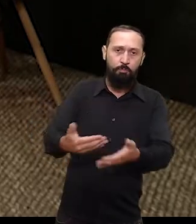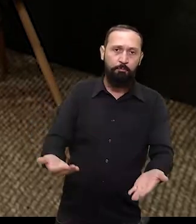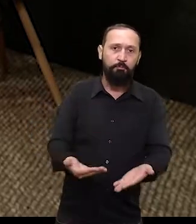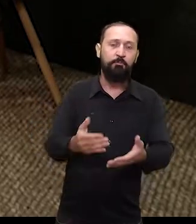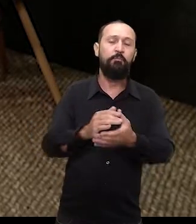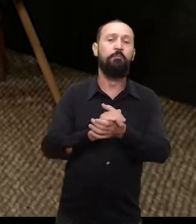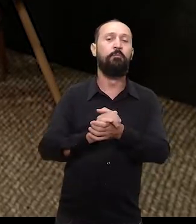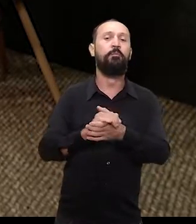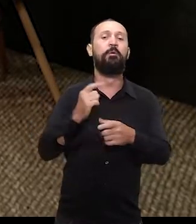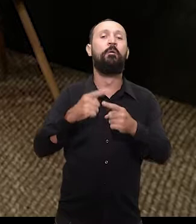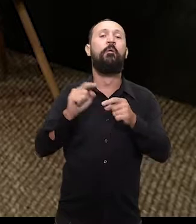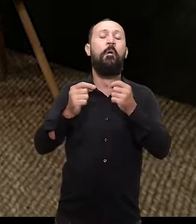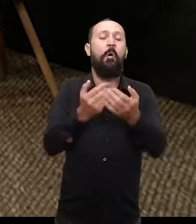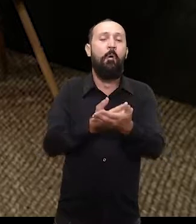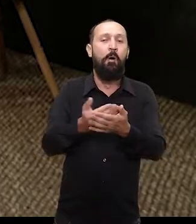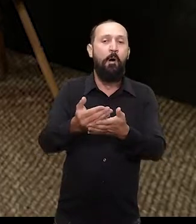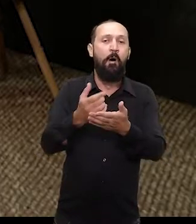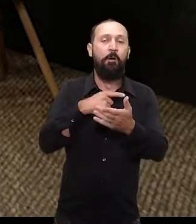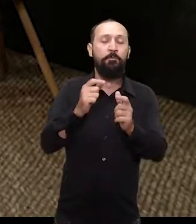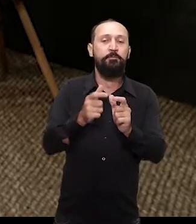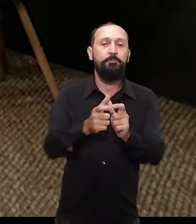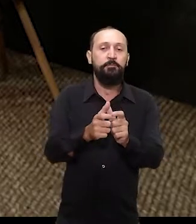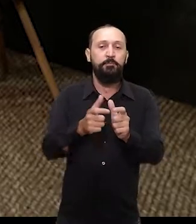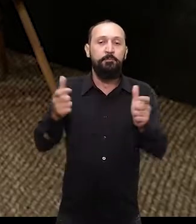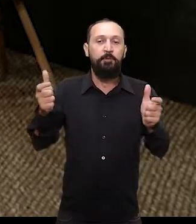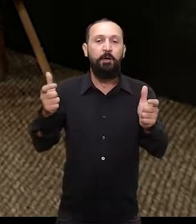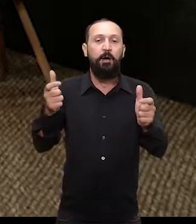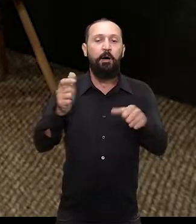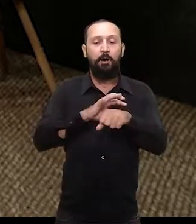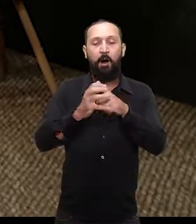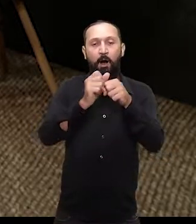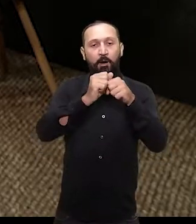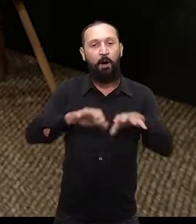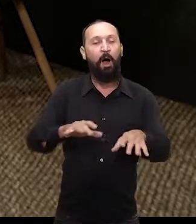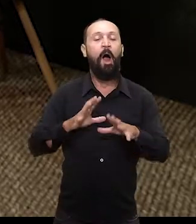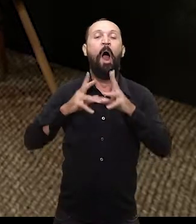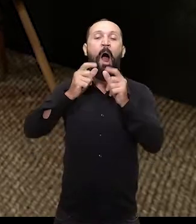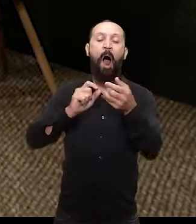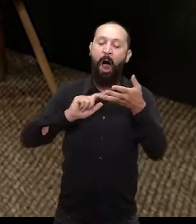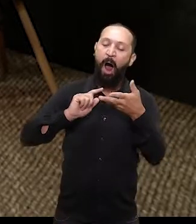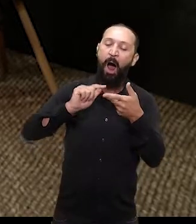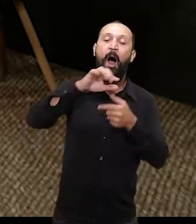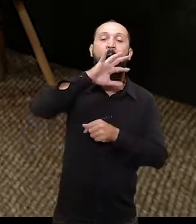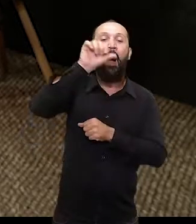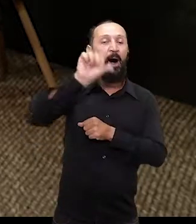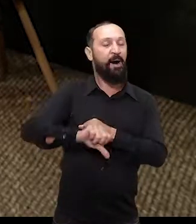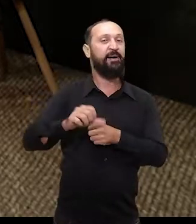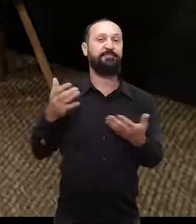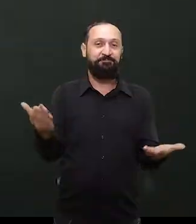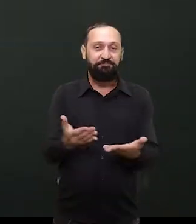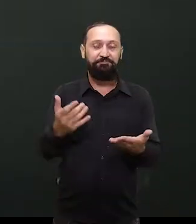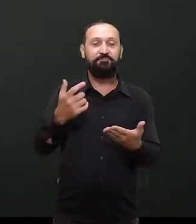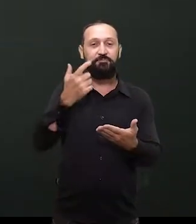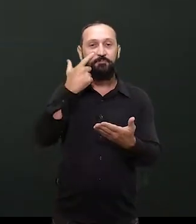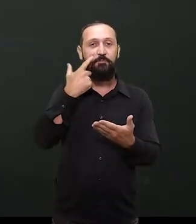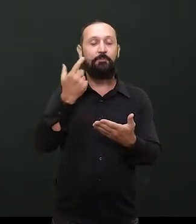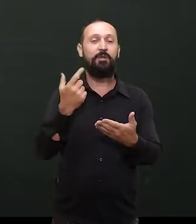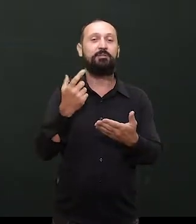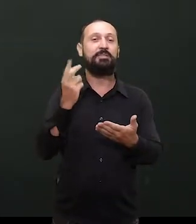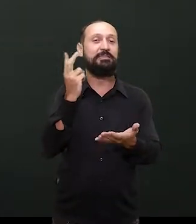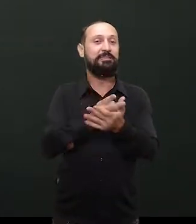Provavelmente por conta da pandemia obviamente parece que tudo que acontece de ruim nós estão e